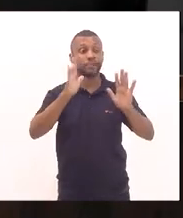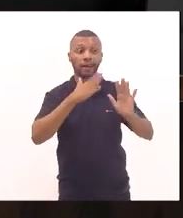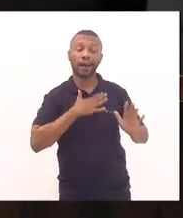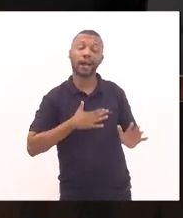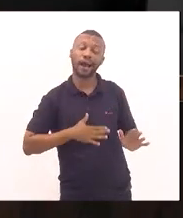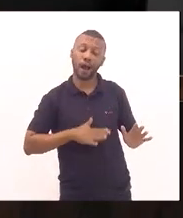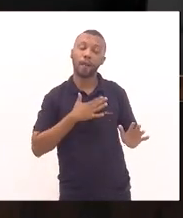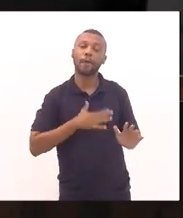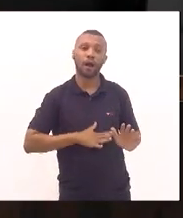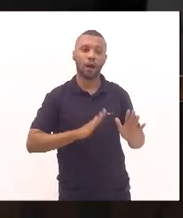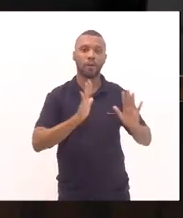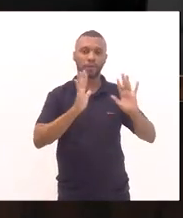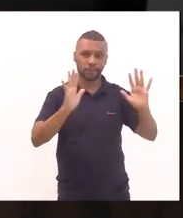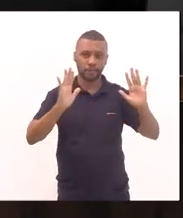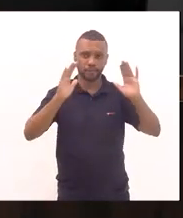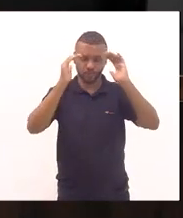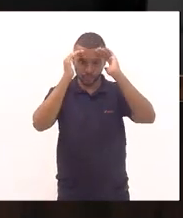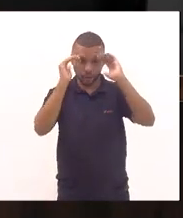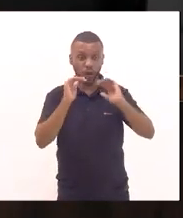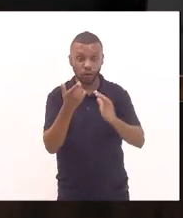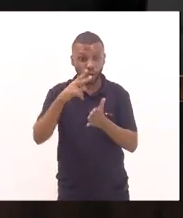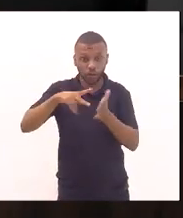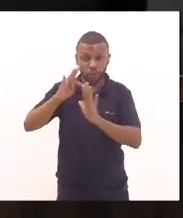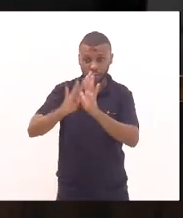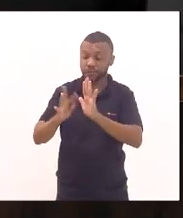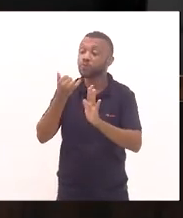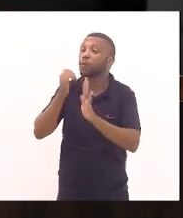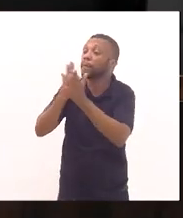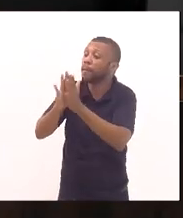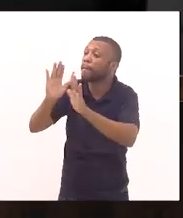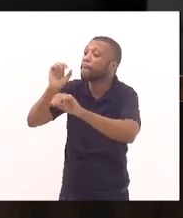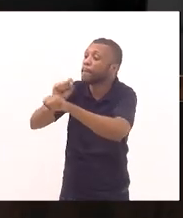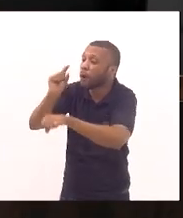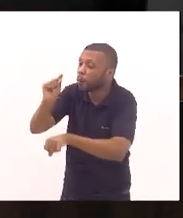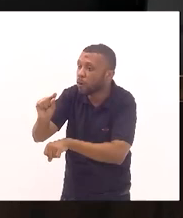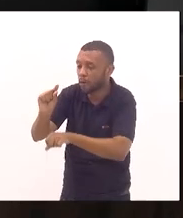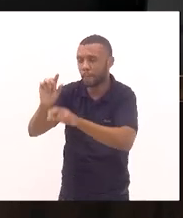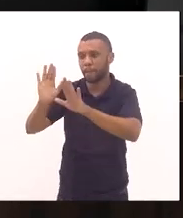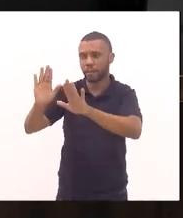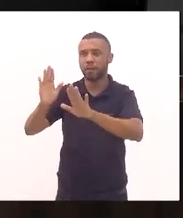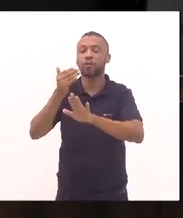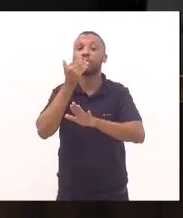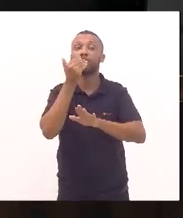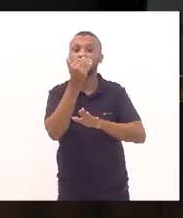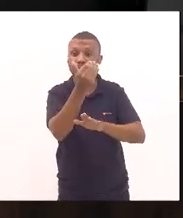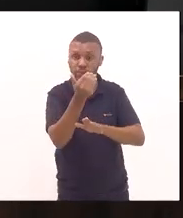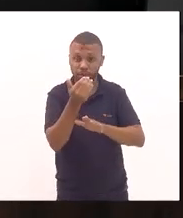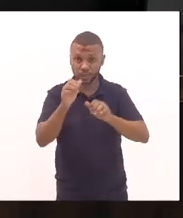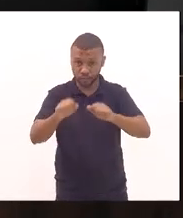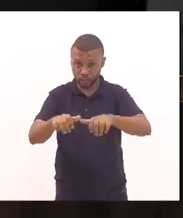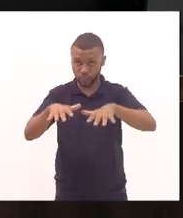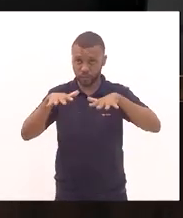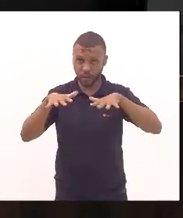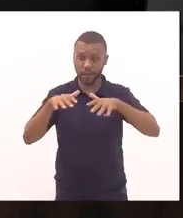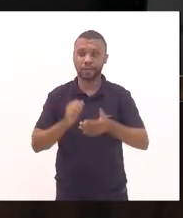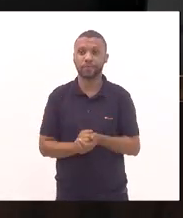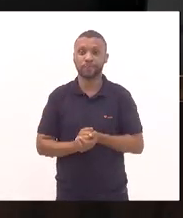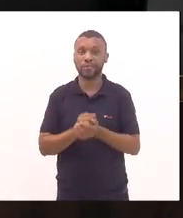todo respeito aqui. Eu vou ler o texto. Um instante, Flávio. Eu pediria, quem está no plenário,